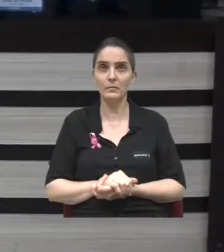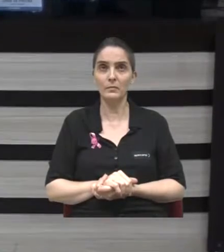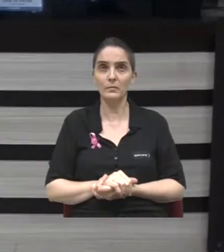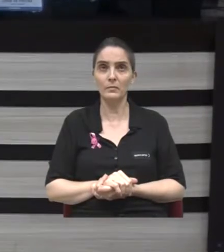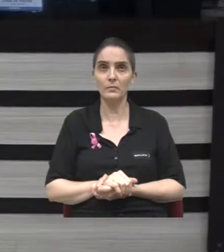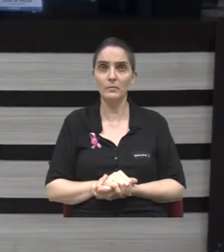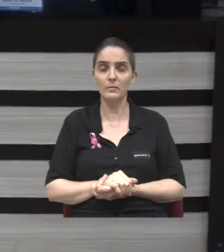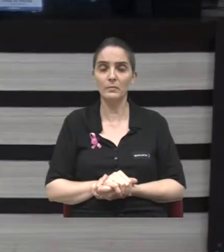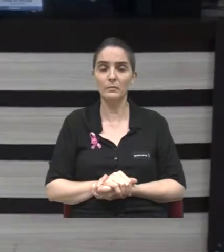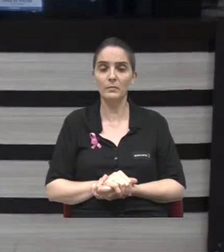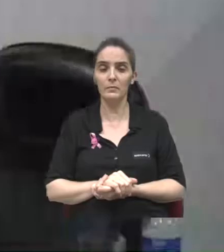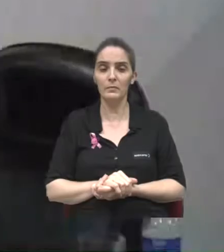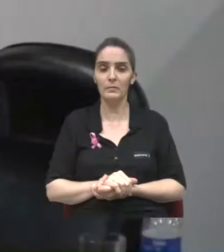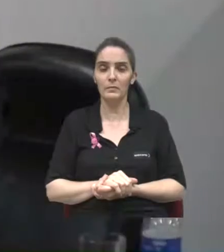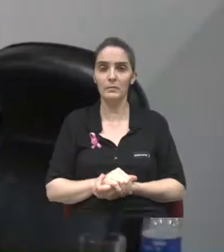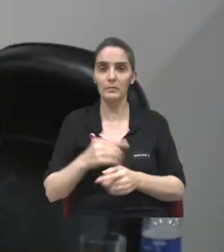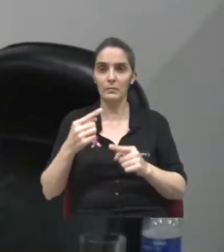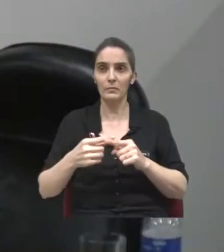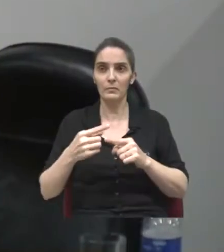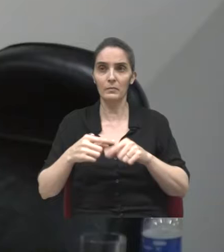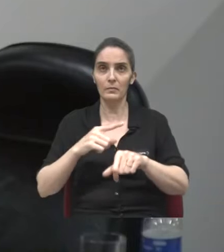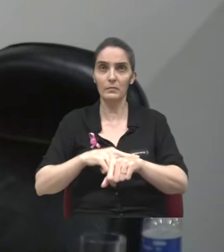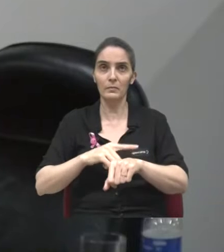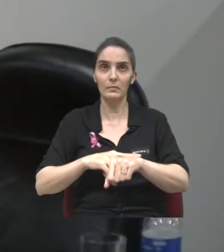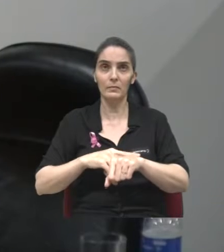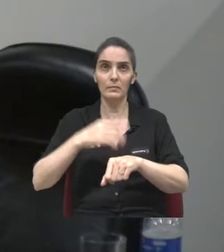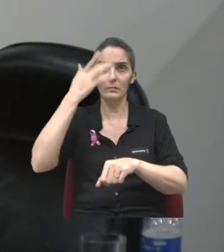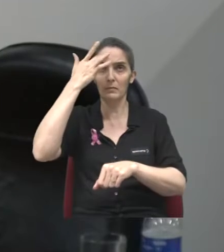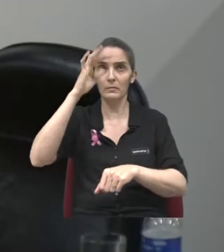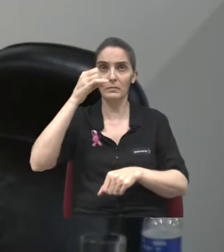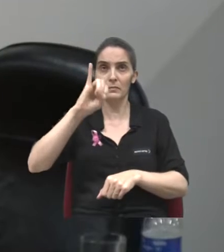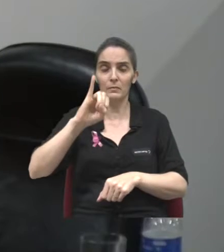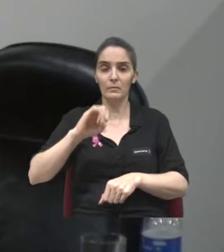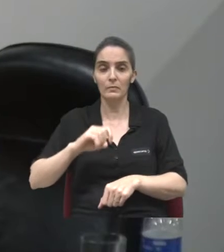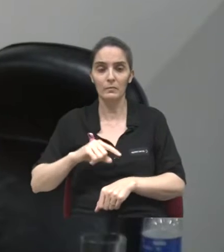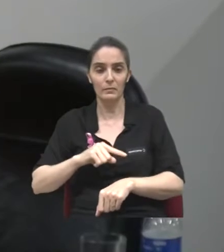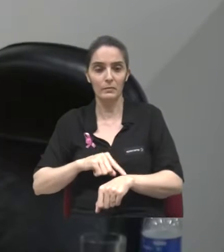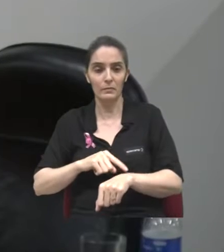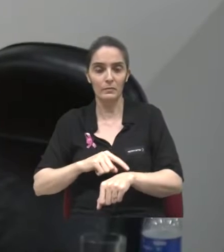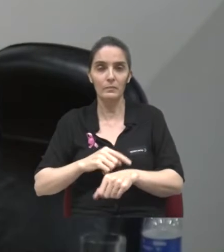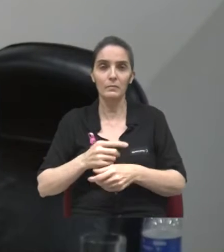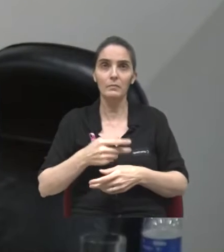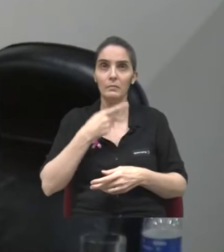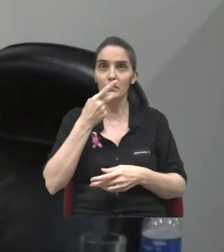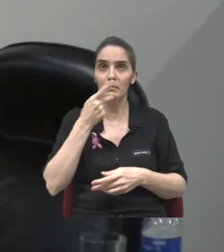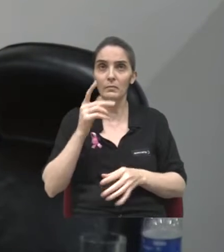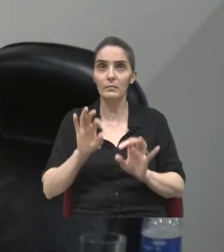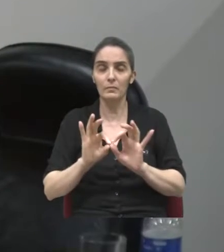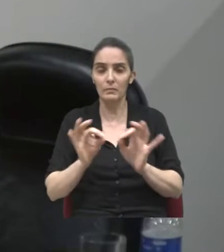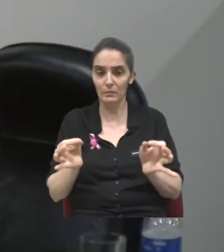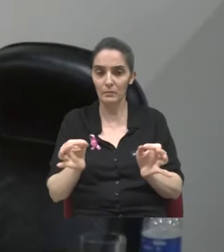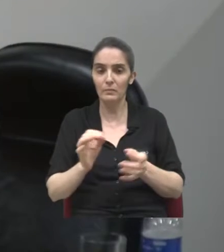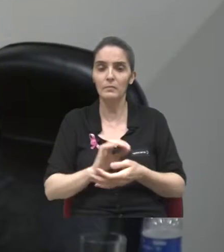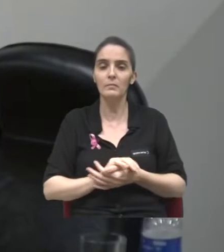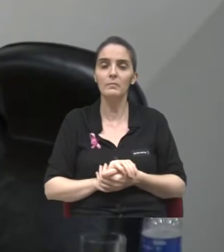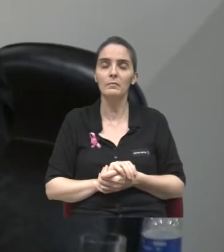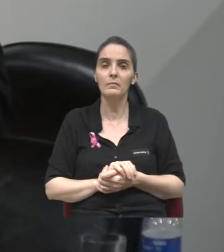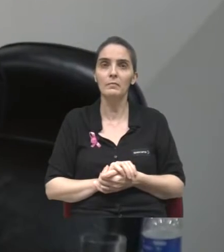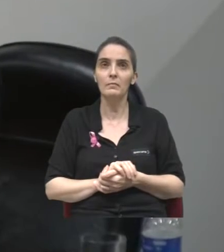e pelo avançar das horas, eu não sei se vai dar tempo de eu tocar de forma muito minuta nessas minhas